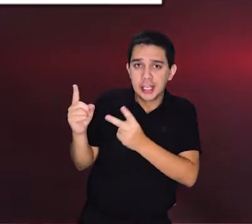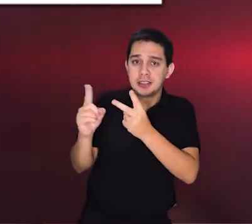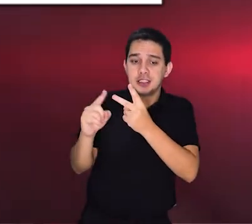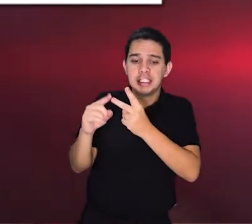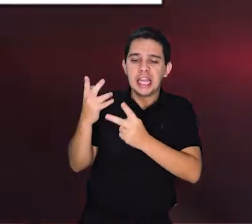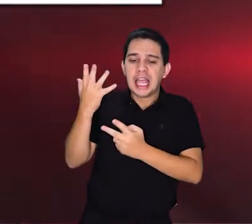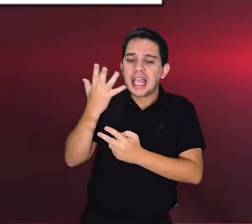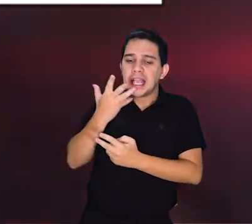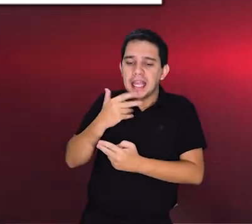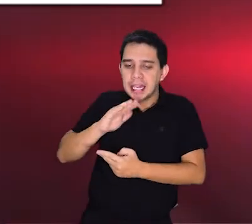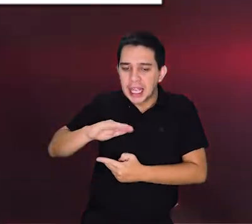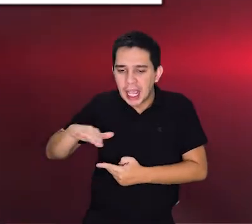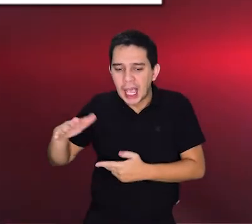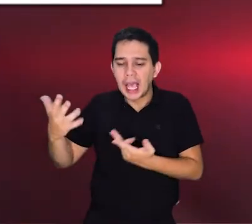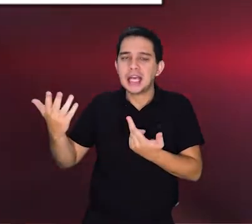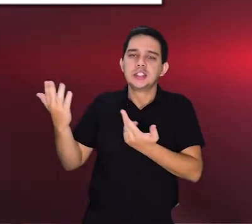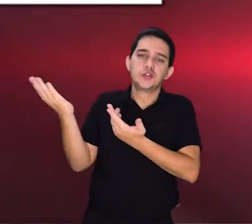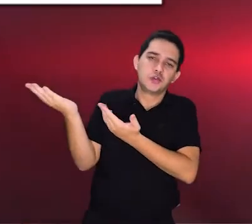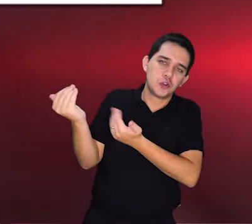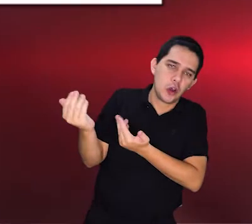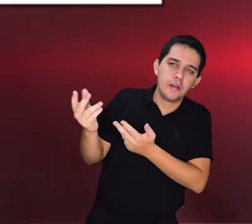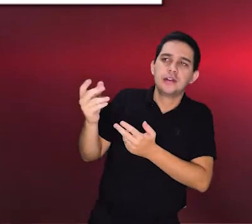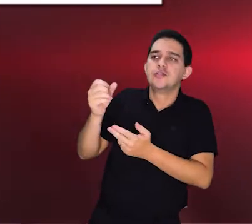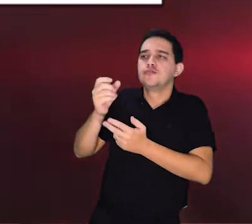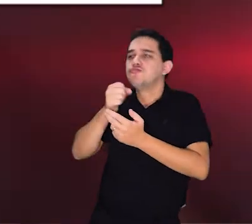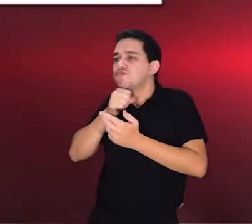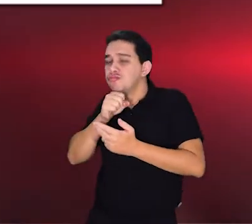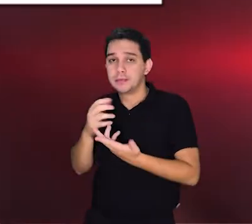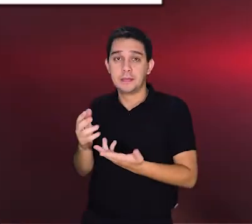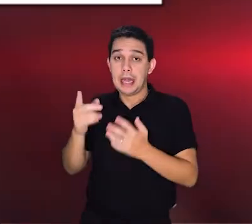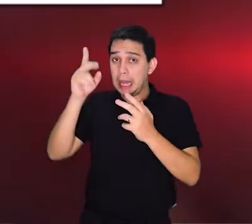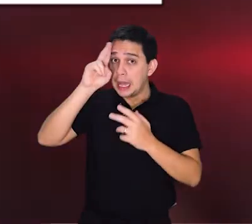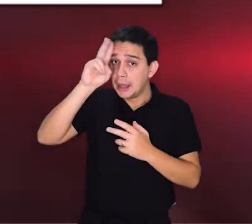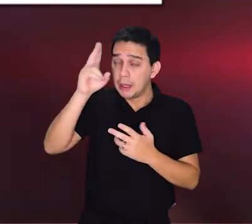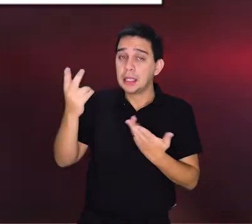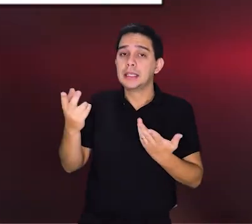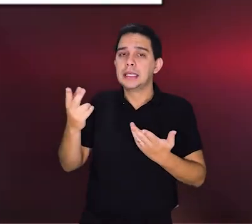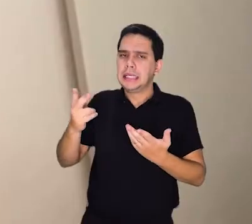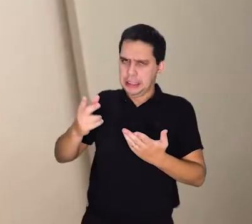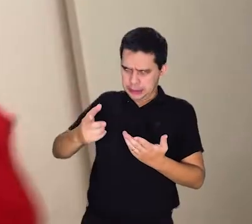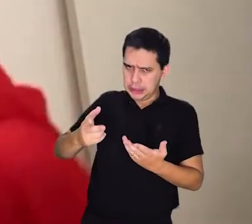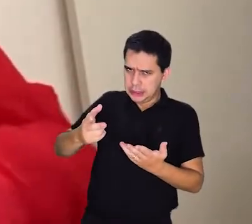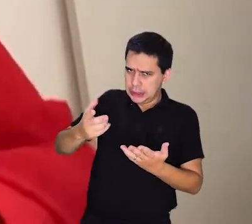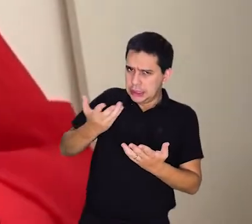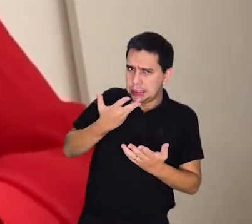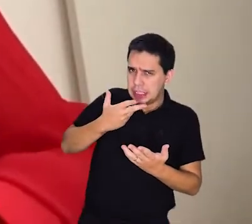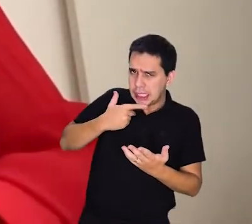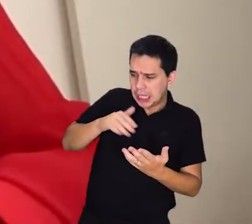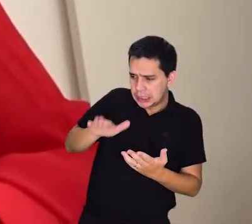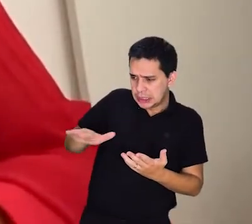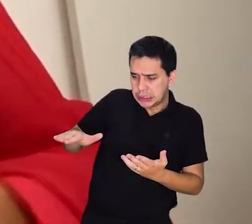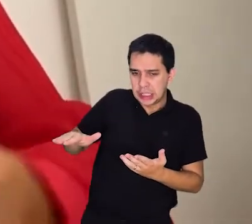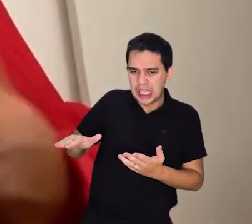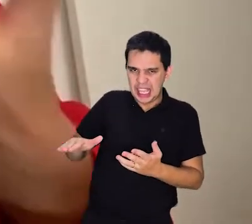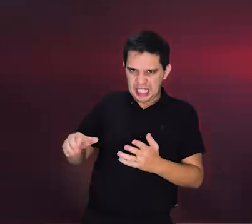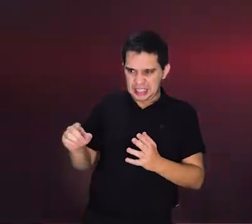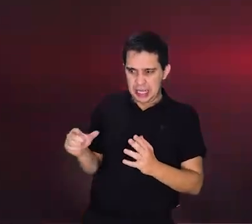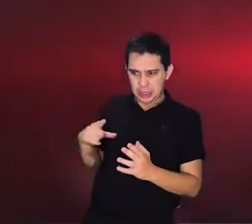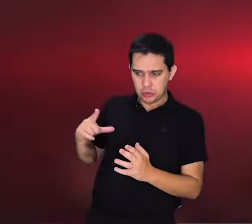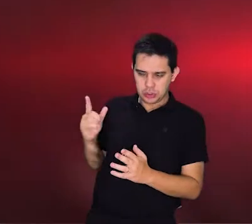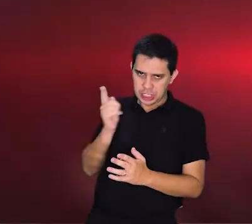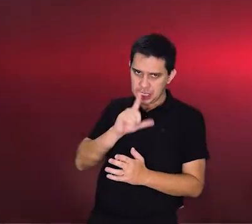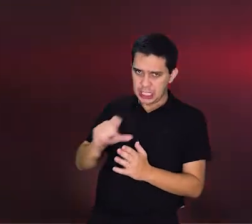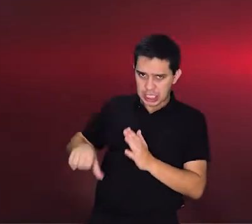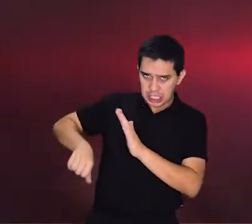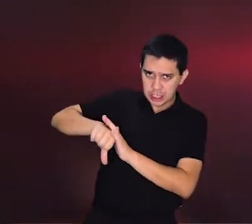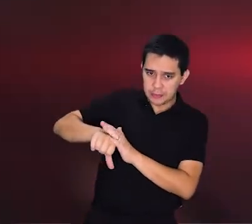né, de crianças e adolescentes, mas em criança não pratica ato infracional, então a gente vai se ater aos adolescentes, mas diz, né,